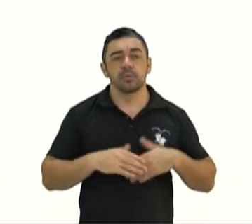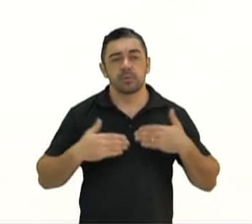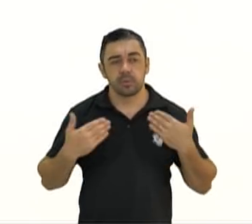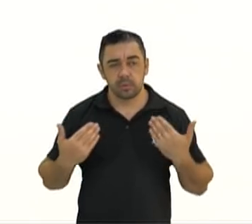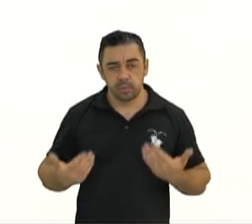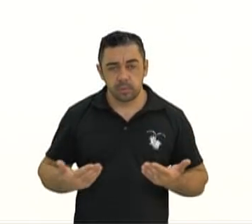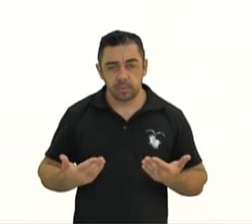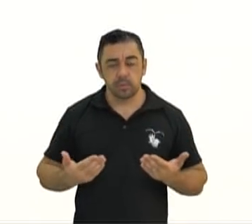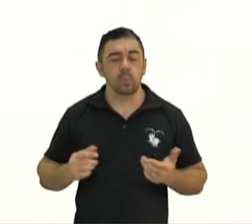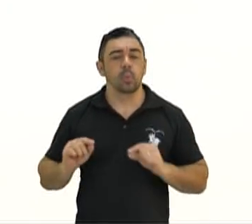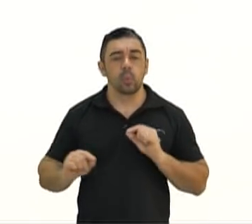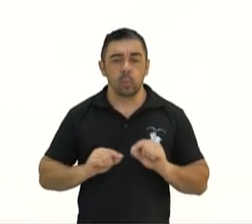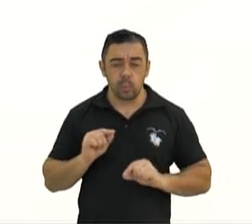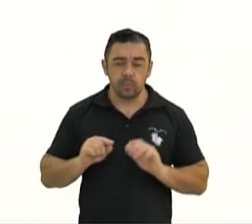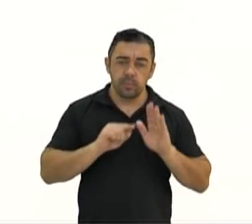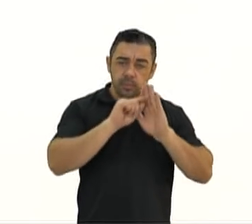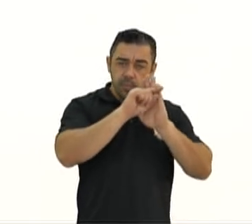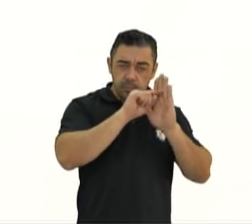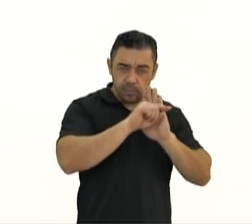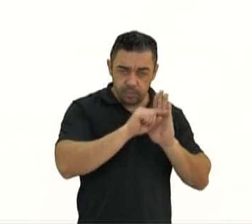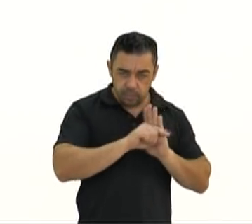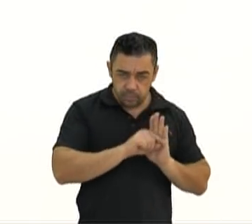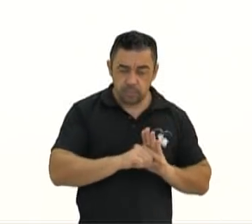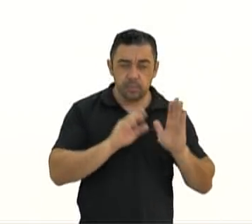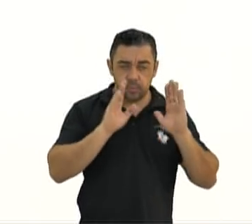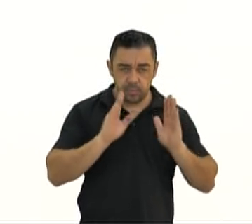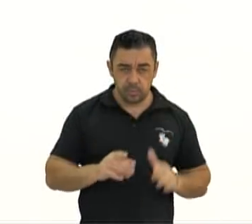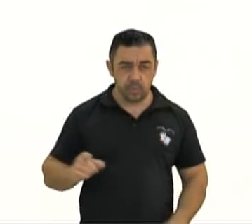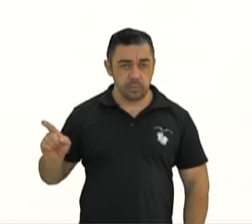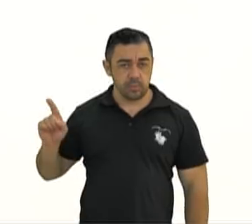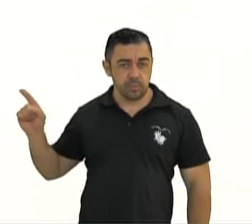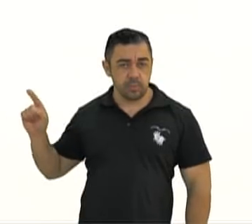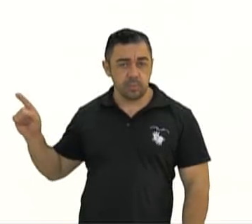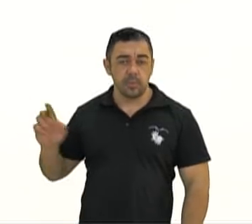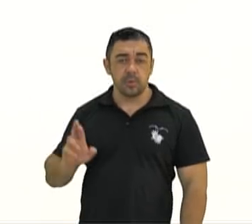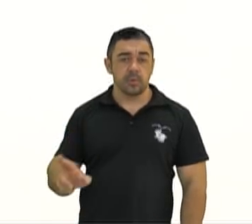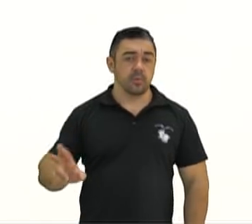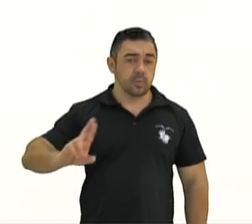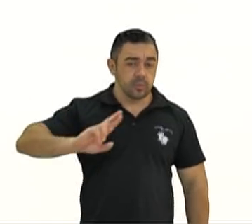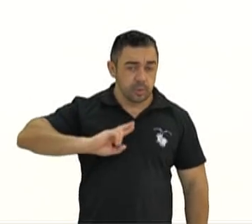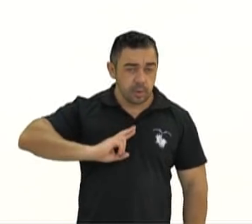que aconteceu? Foi feita a pesquisa e esses foram os resultados.